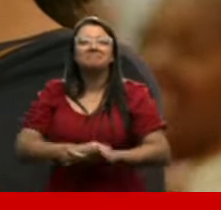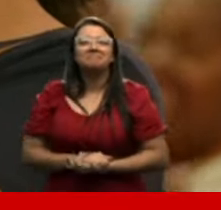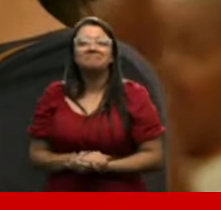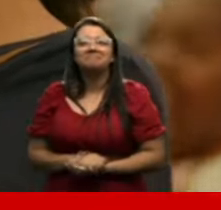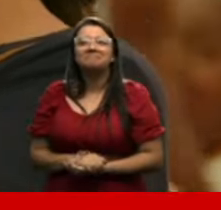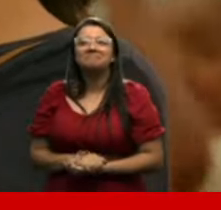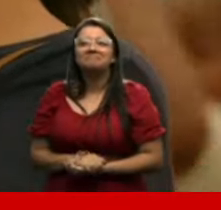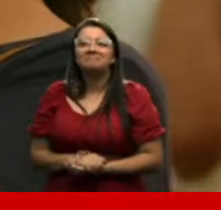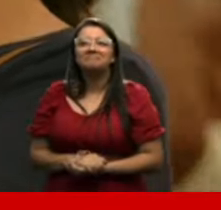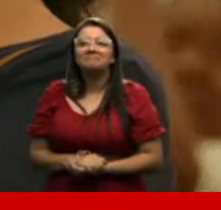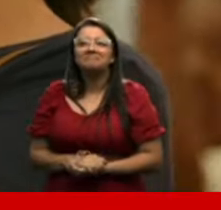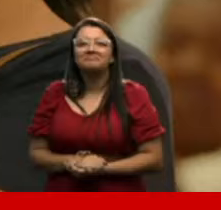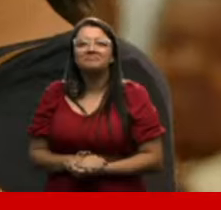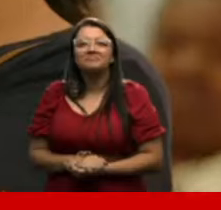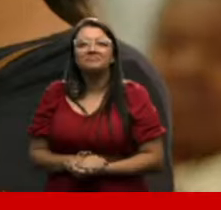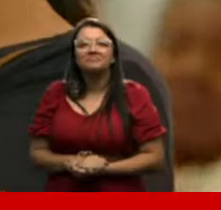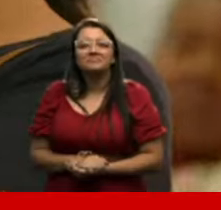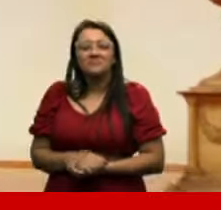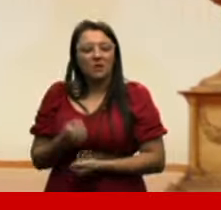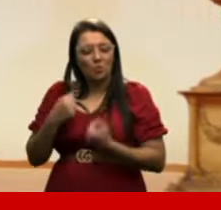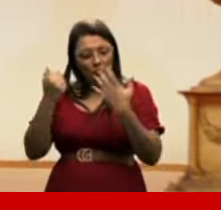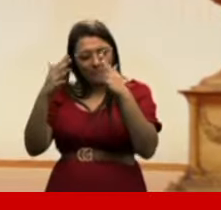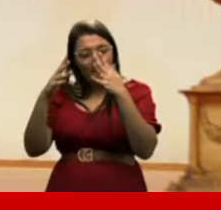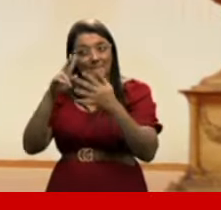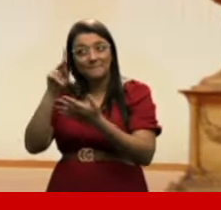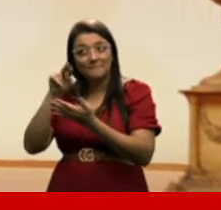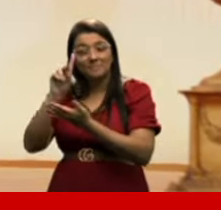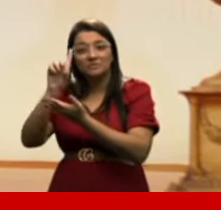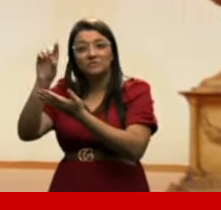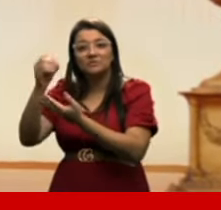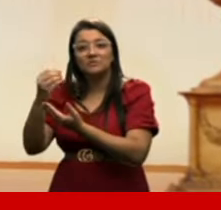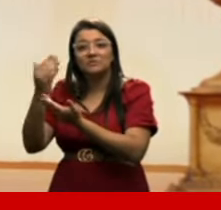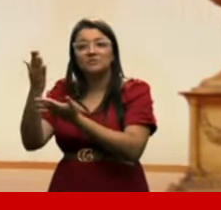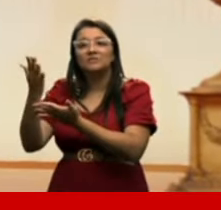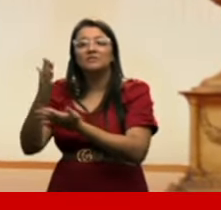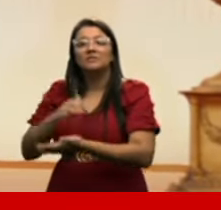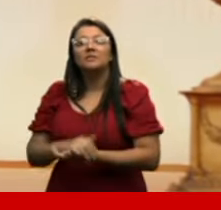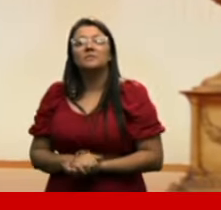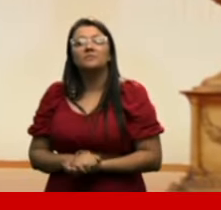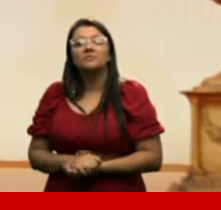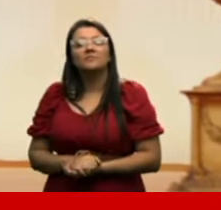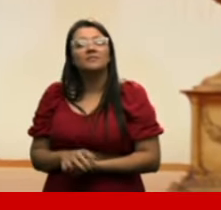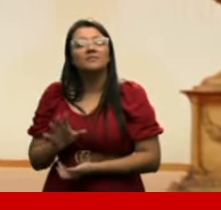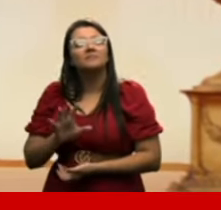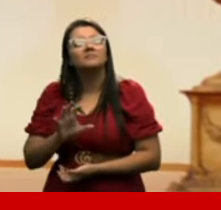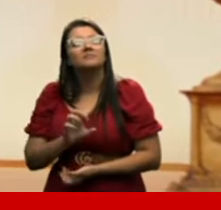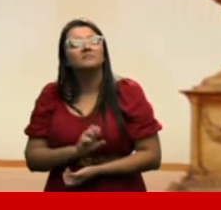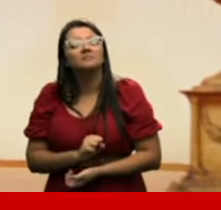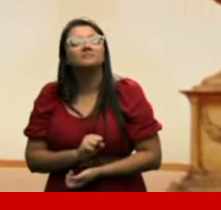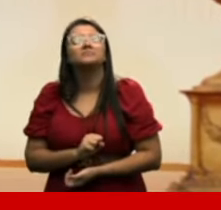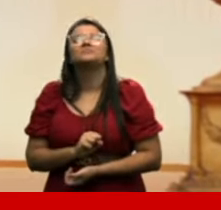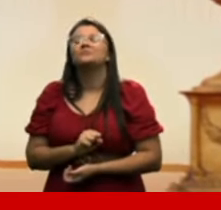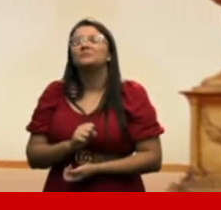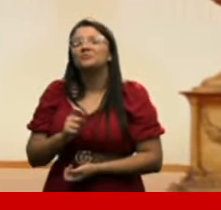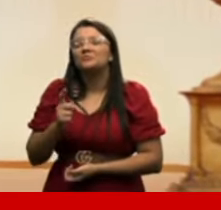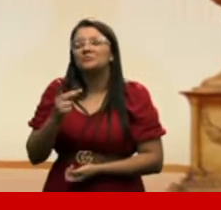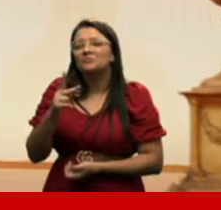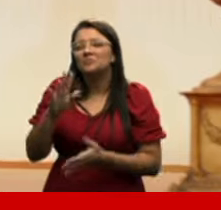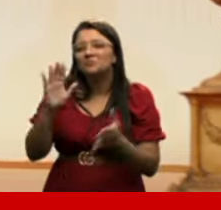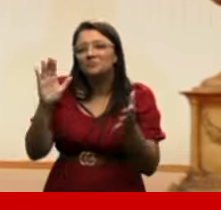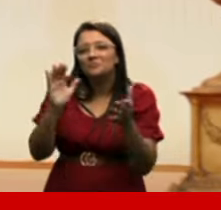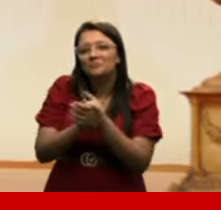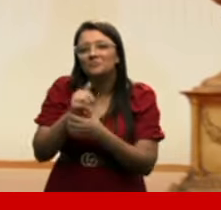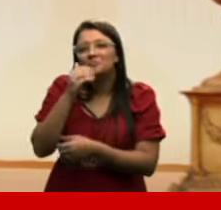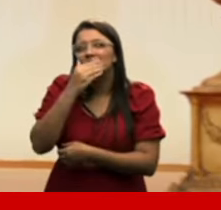não. É para Jesus. Então, ame seus maridos, ame os seus filhos,